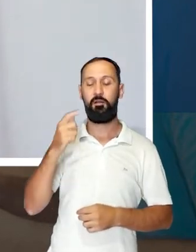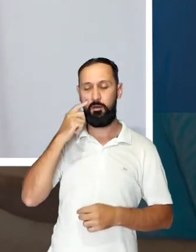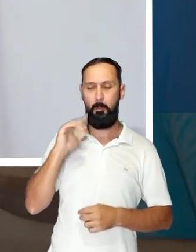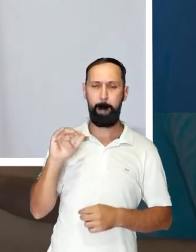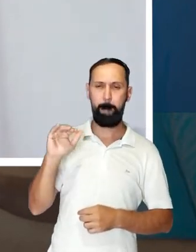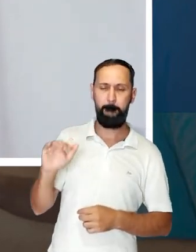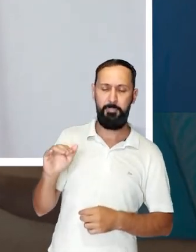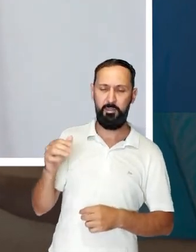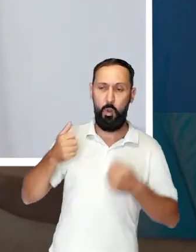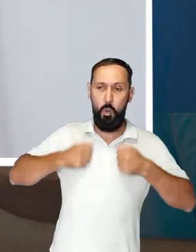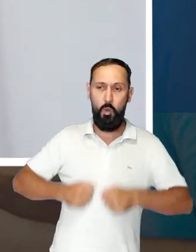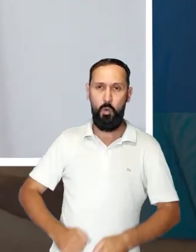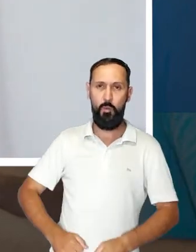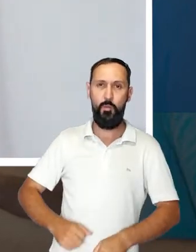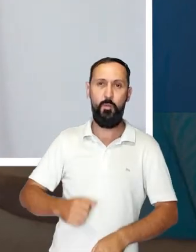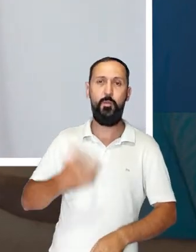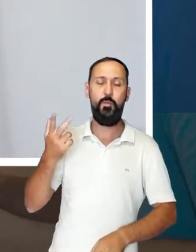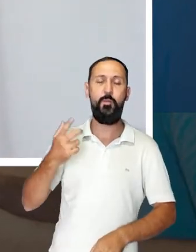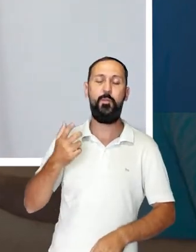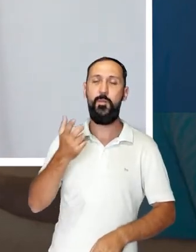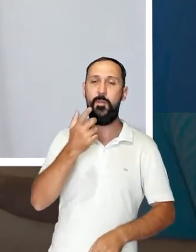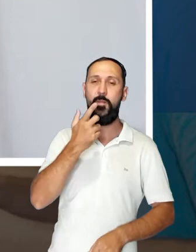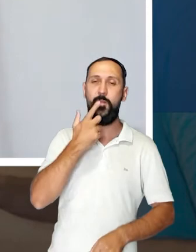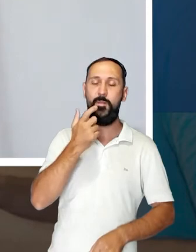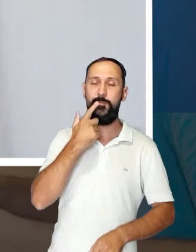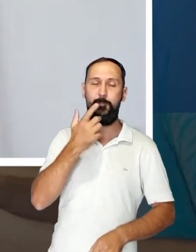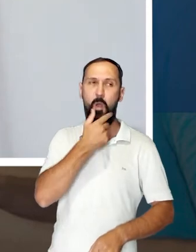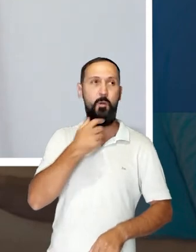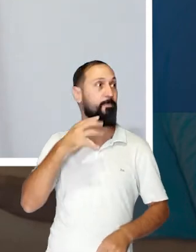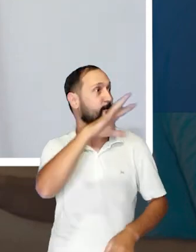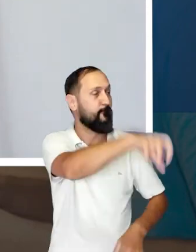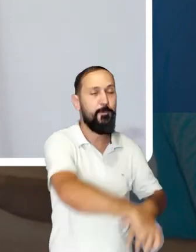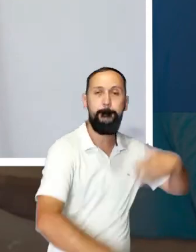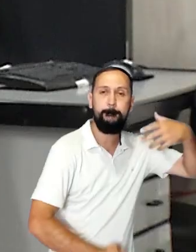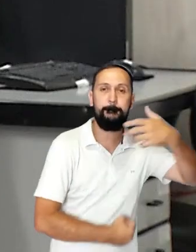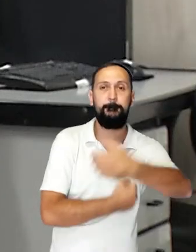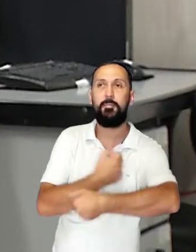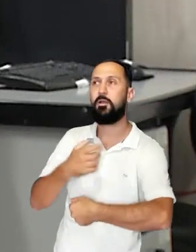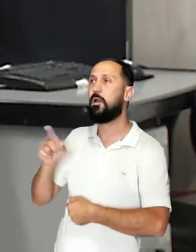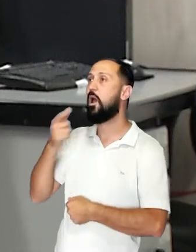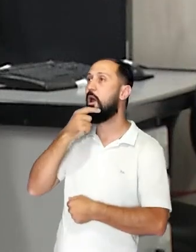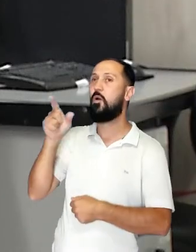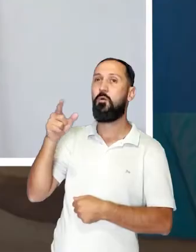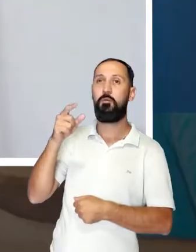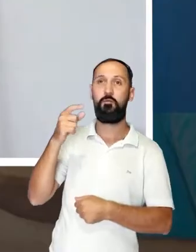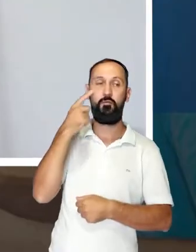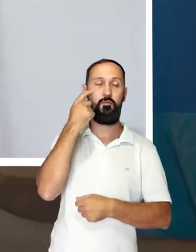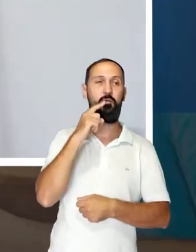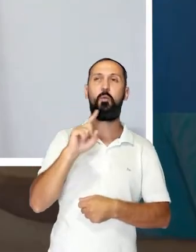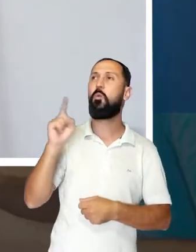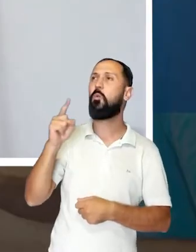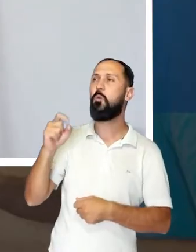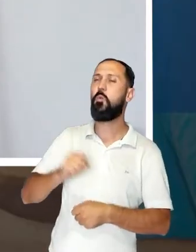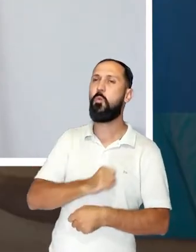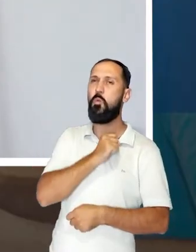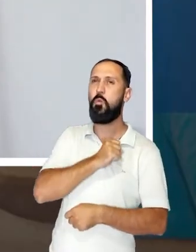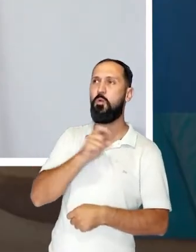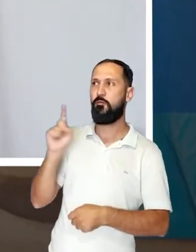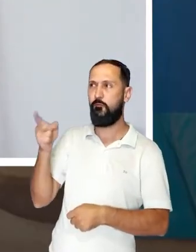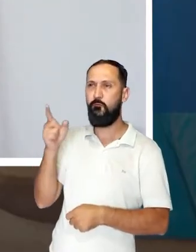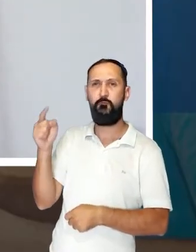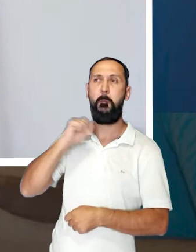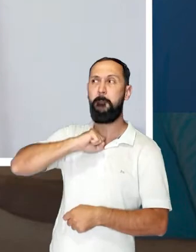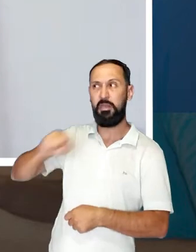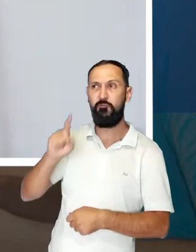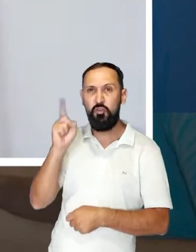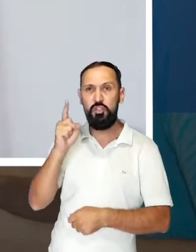aquele mastim de Bordeaux. E vendo o militar, tal qual uma besta louca, atacou. E que deixou o coitado com ódio e jurou